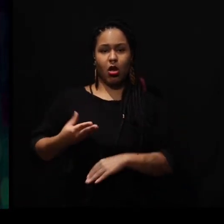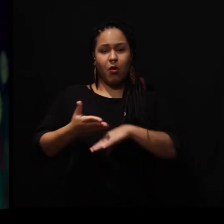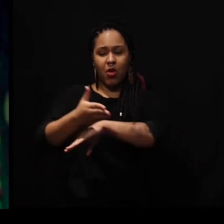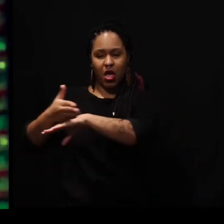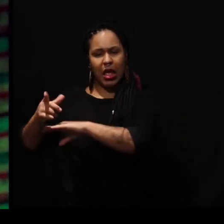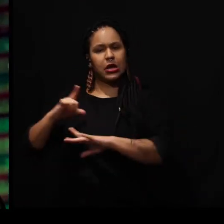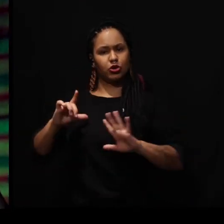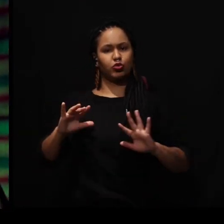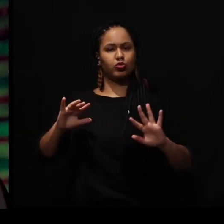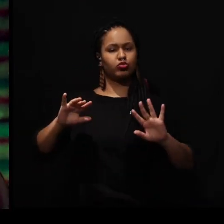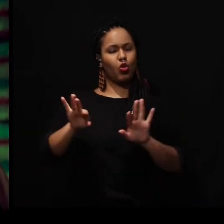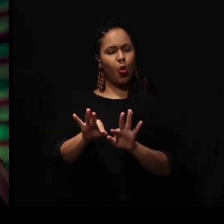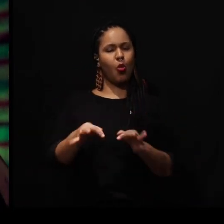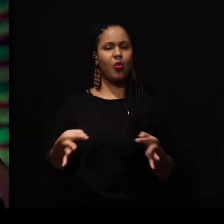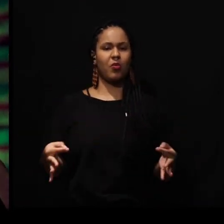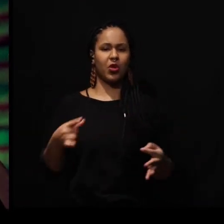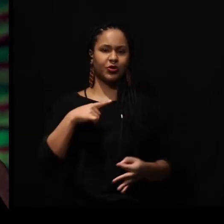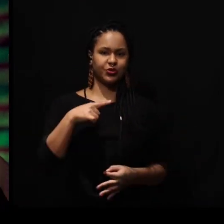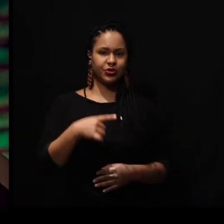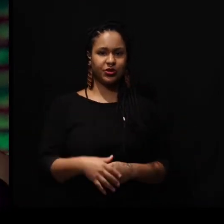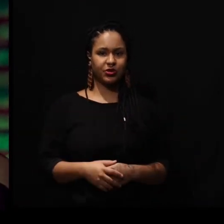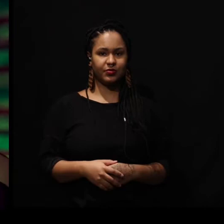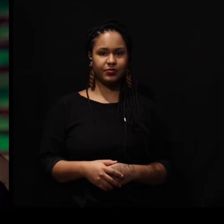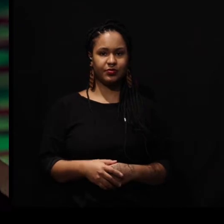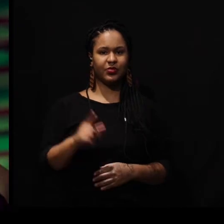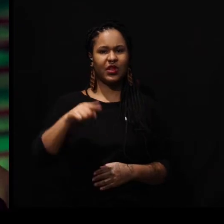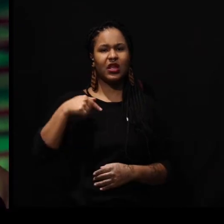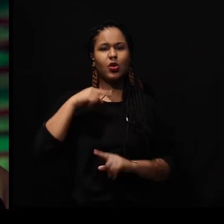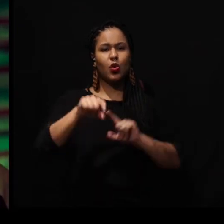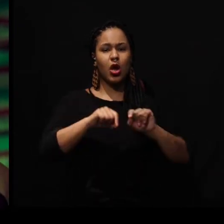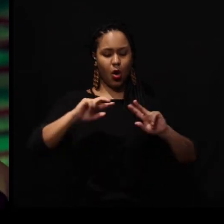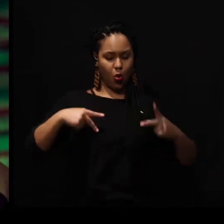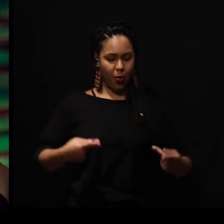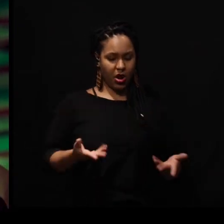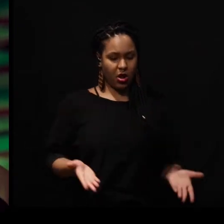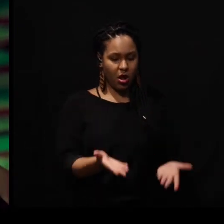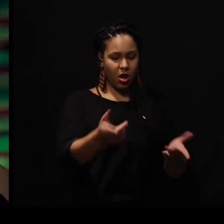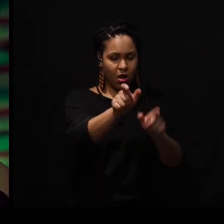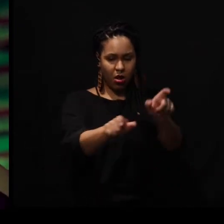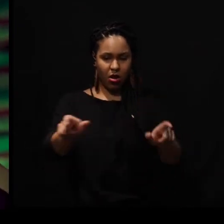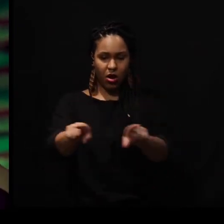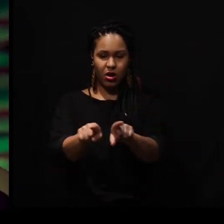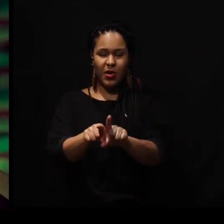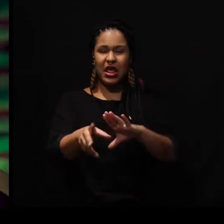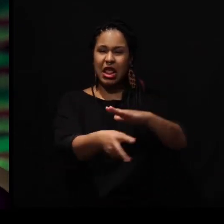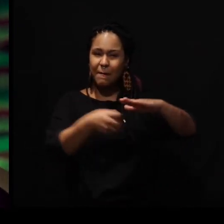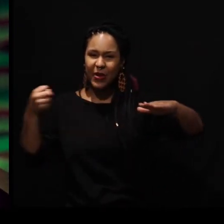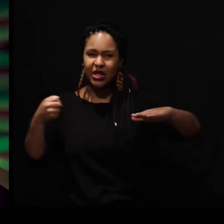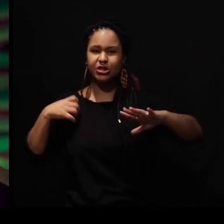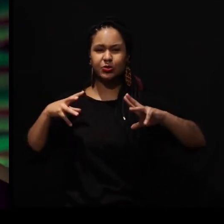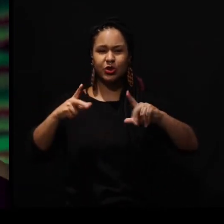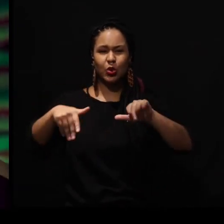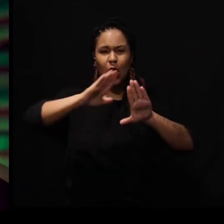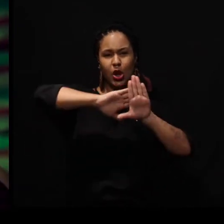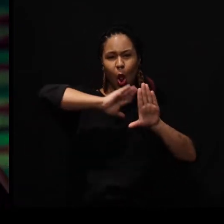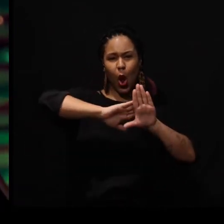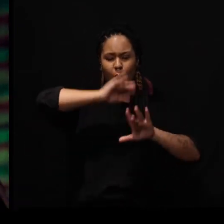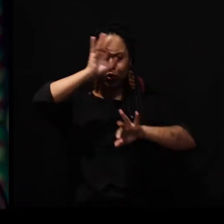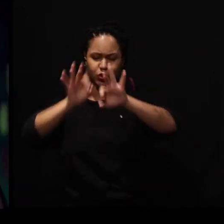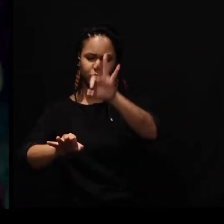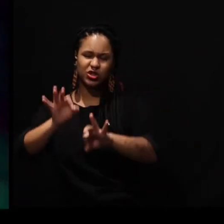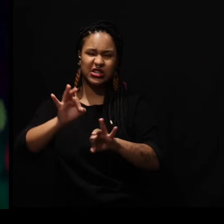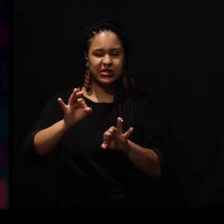holisticamente, havendo humildade. Habilidades híbridas humanizarão, indago, impeachment, não existe